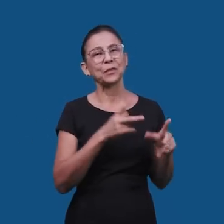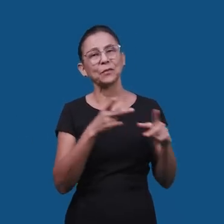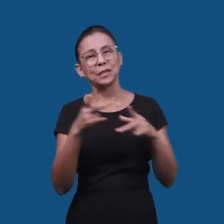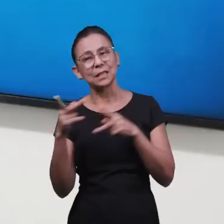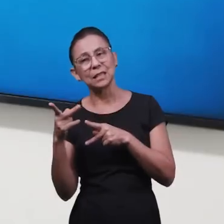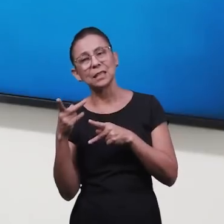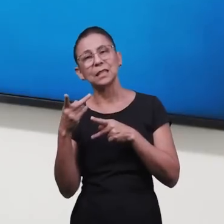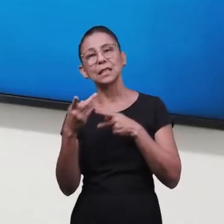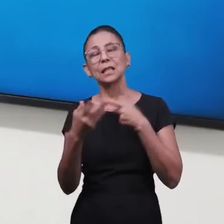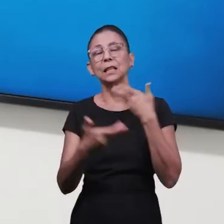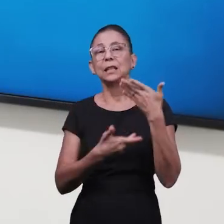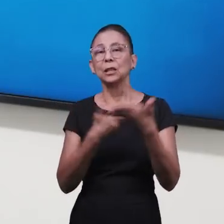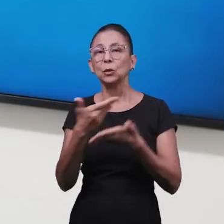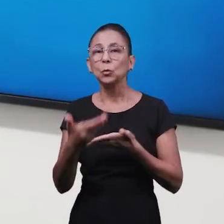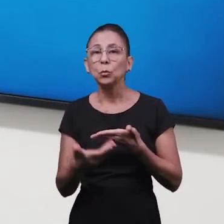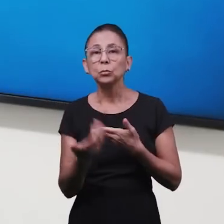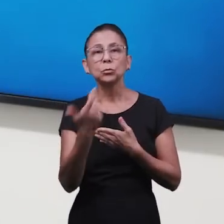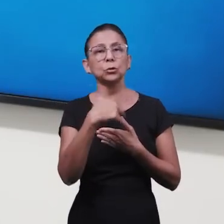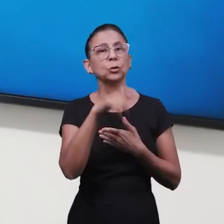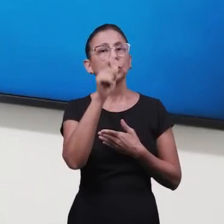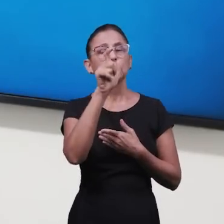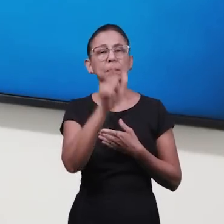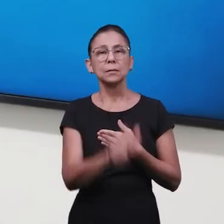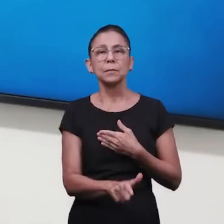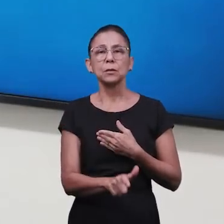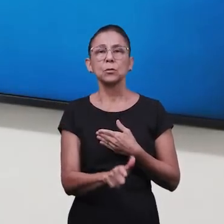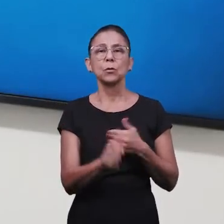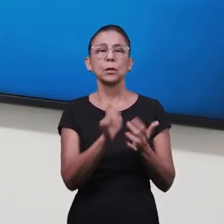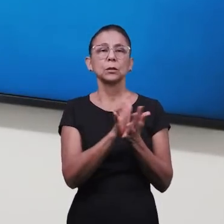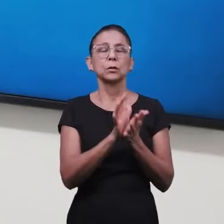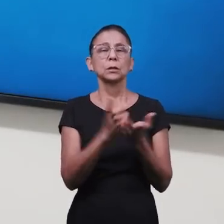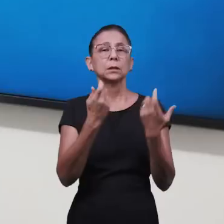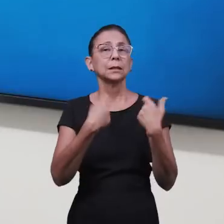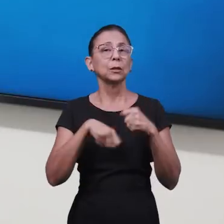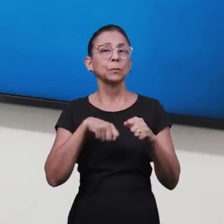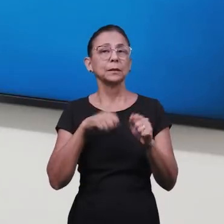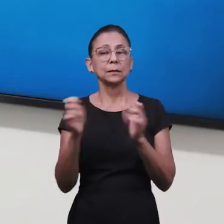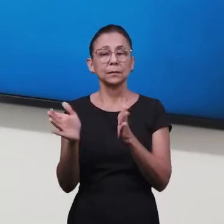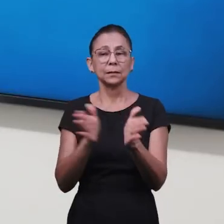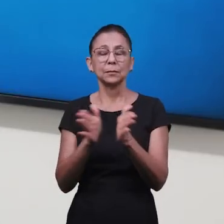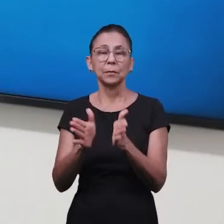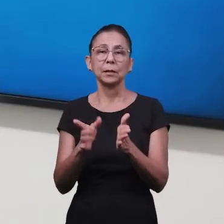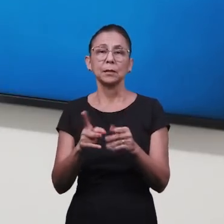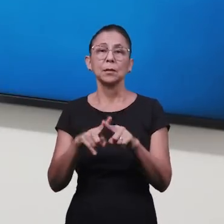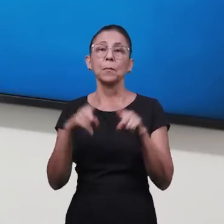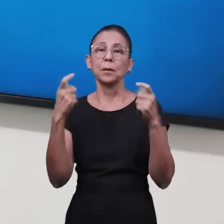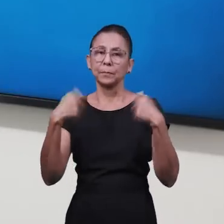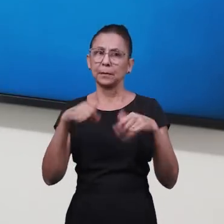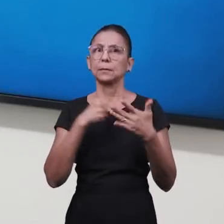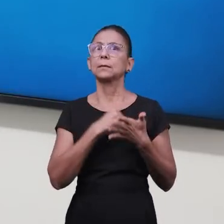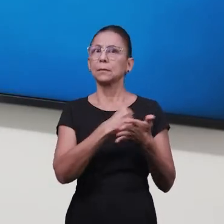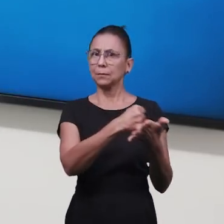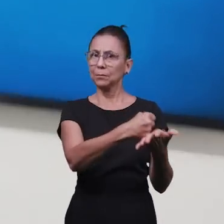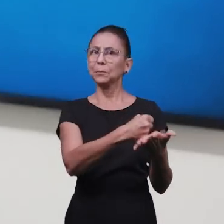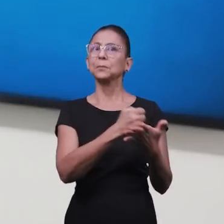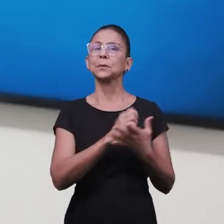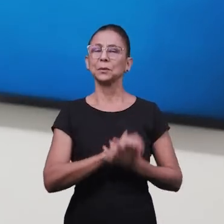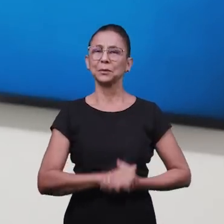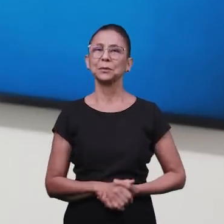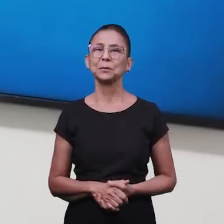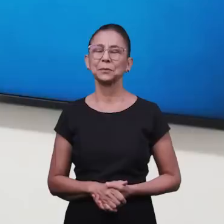que não precisam de acessibilidade, mas precisam de assistência, como todos nós. Pode passar. Nós